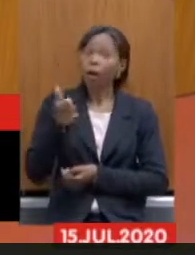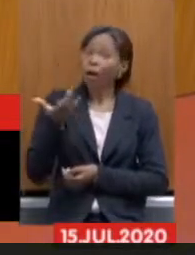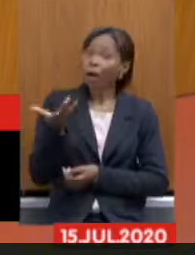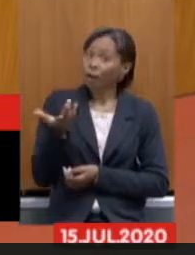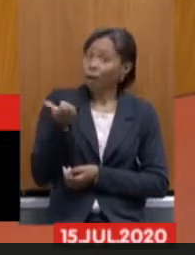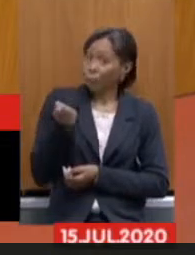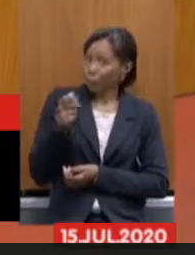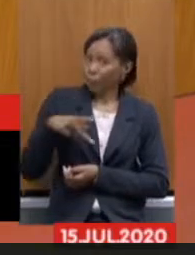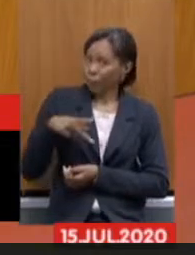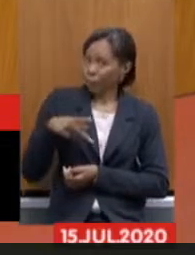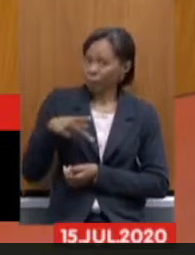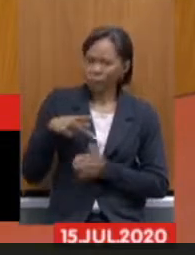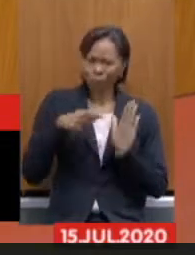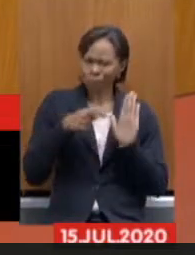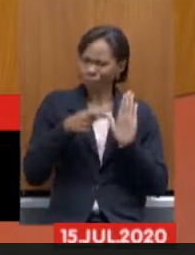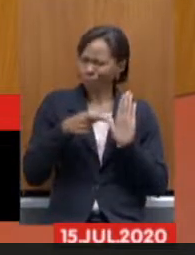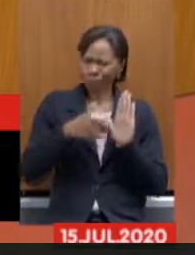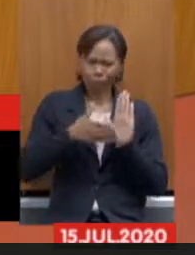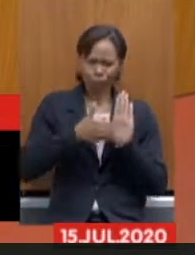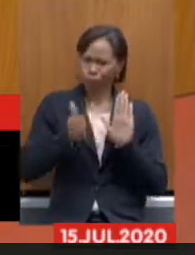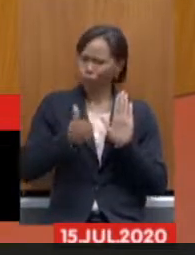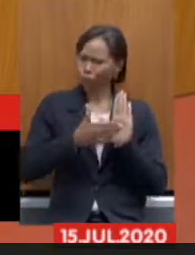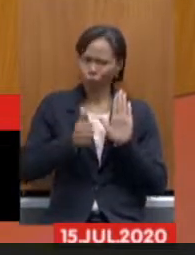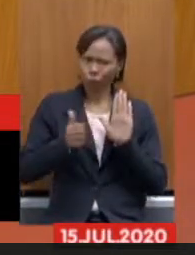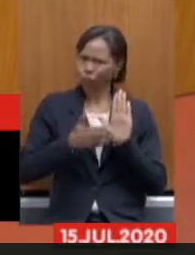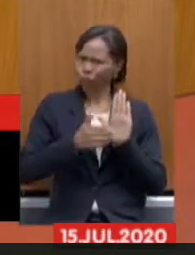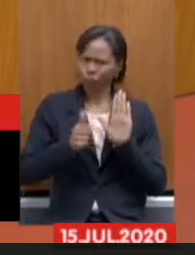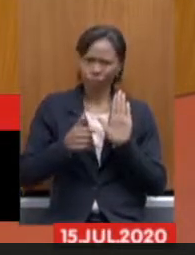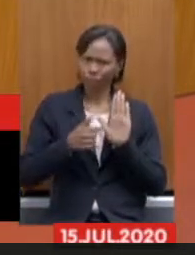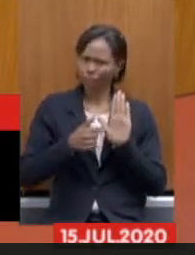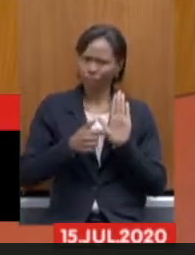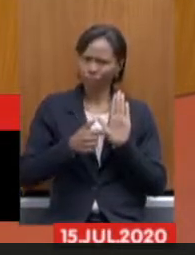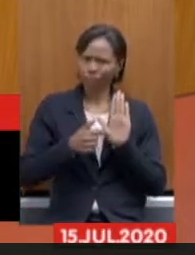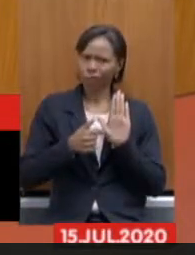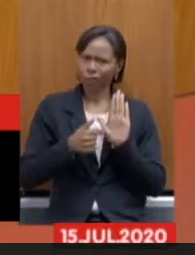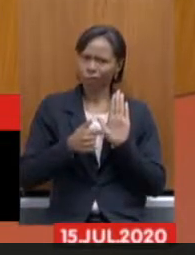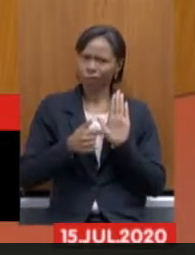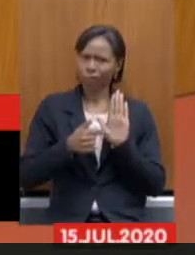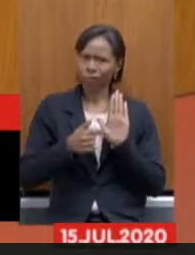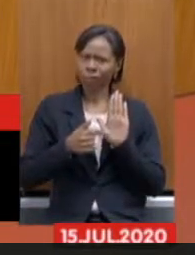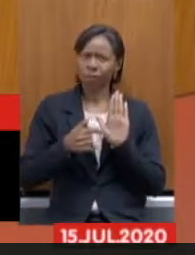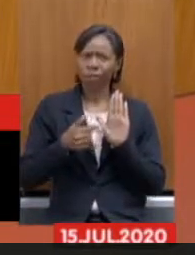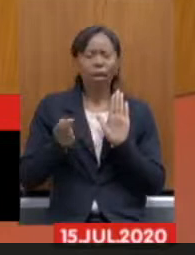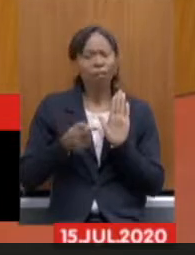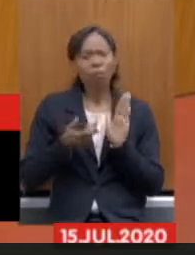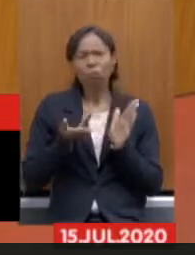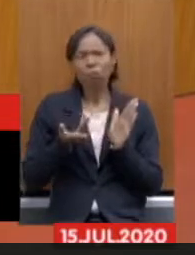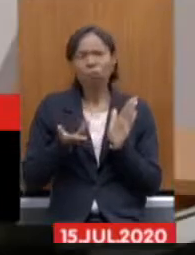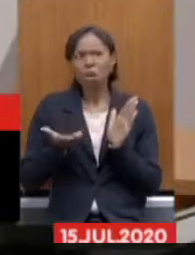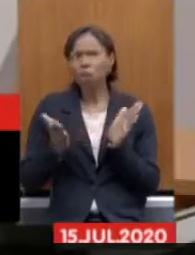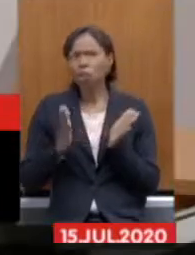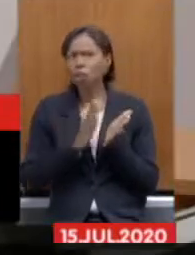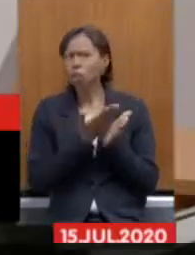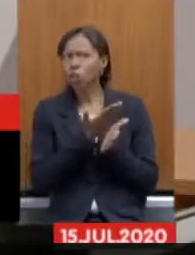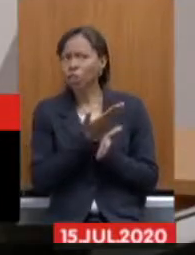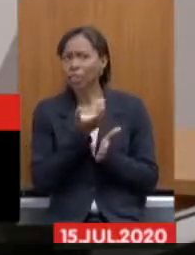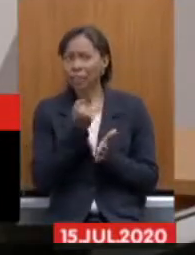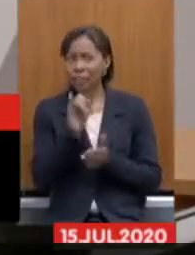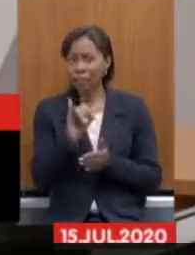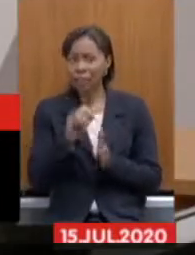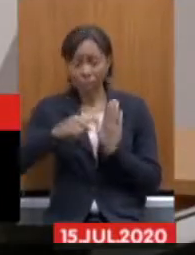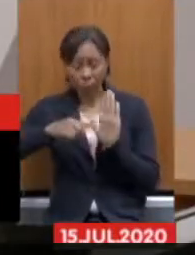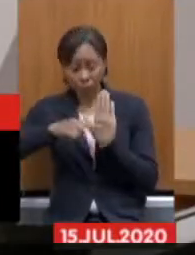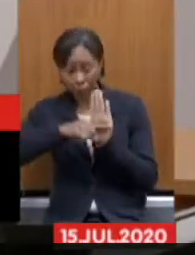retirar essa proposta uma proposta é e fala aqui quando a gente já da prova quando houver